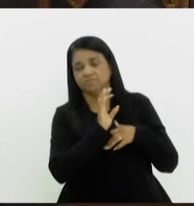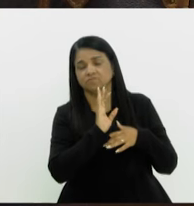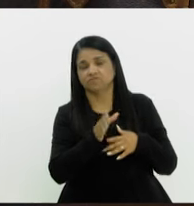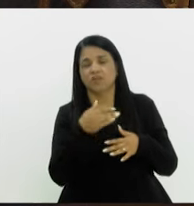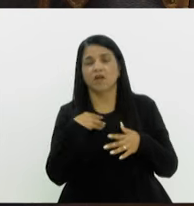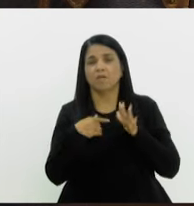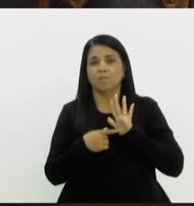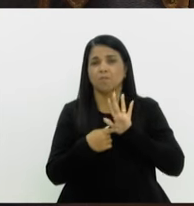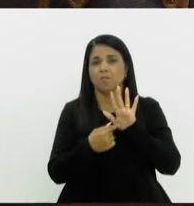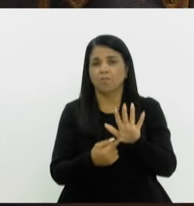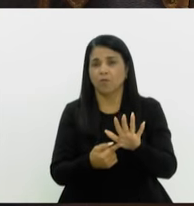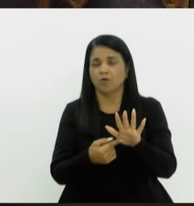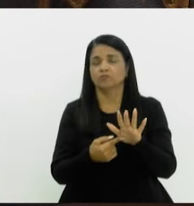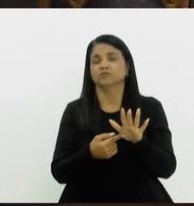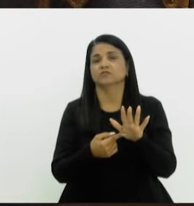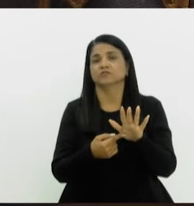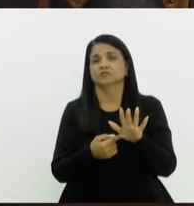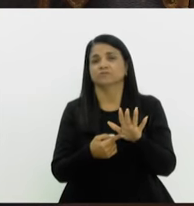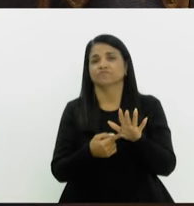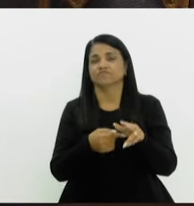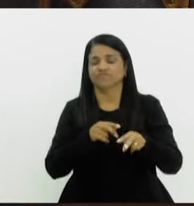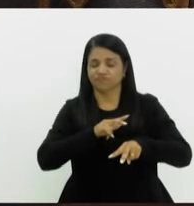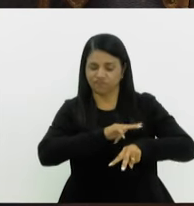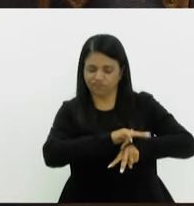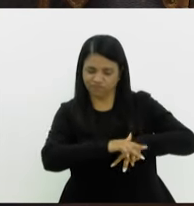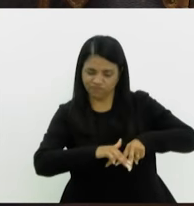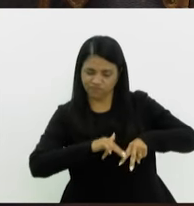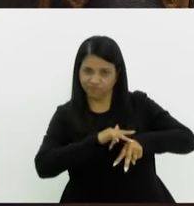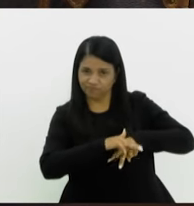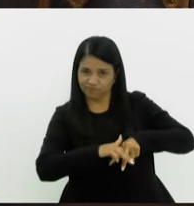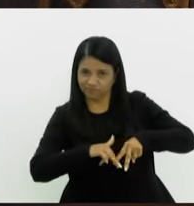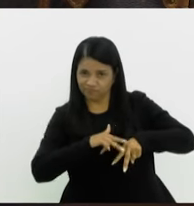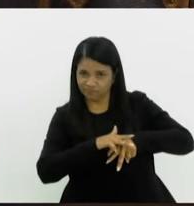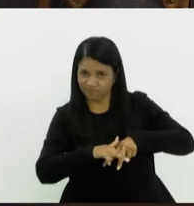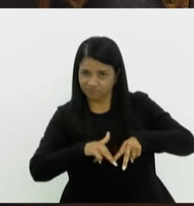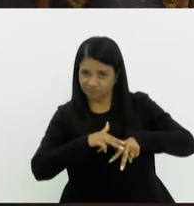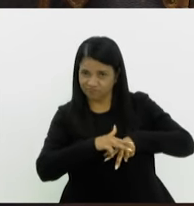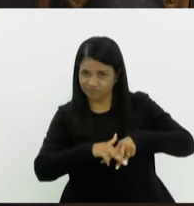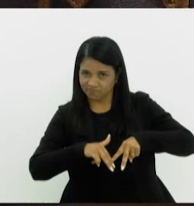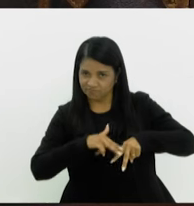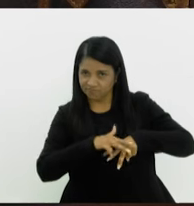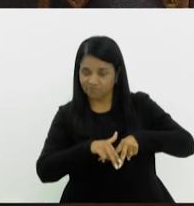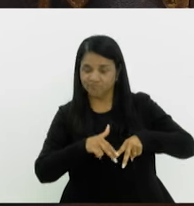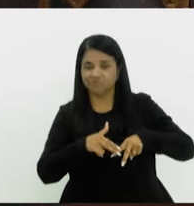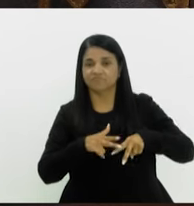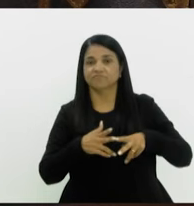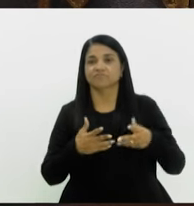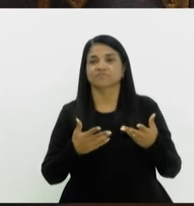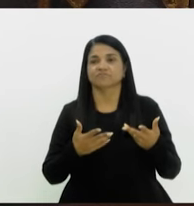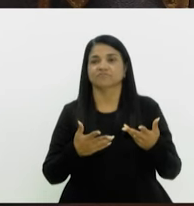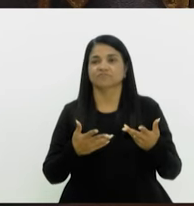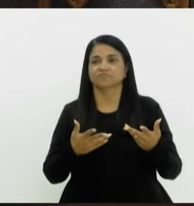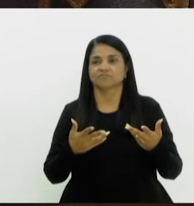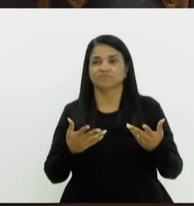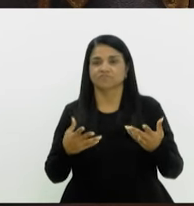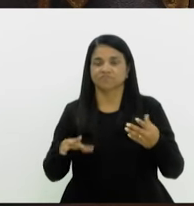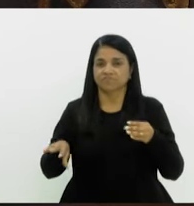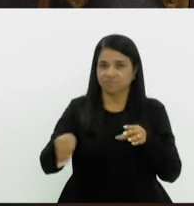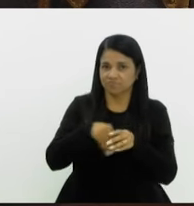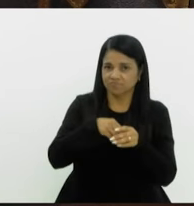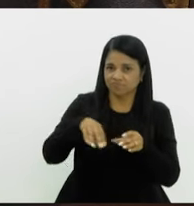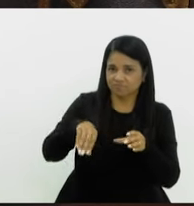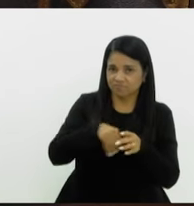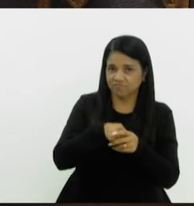trazendo a paridade de de gêneros né na sua composição então geralmente temos lá